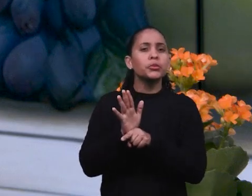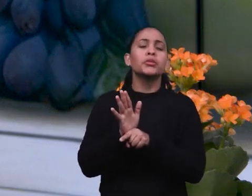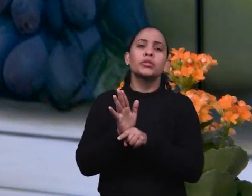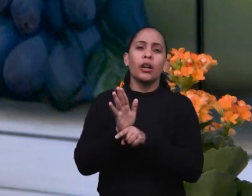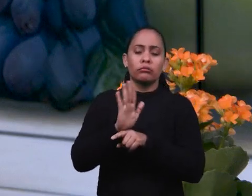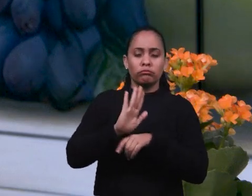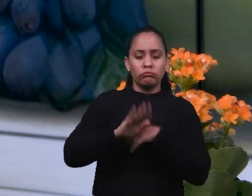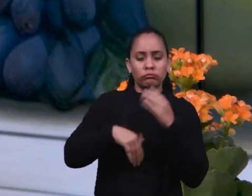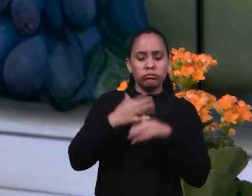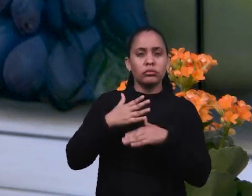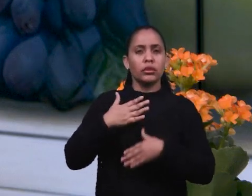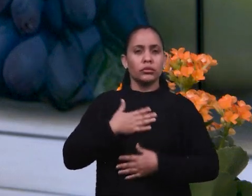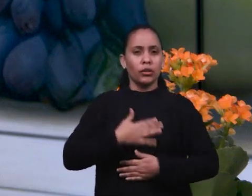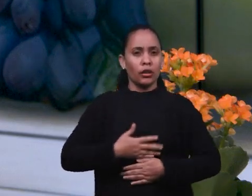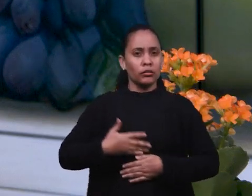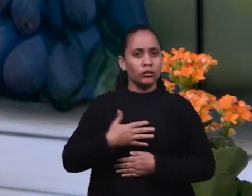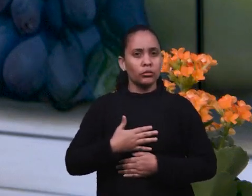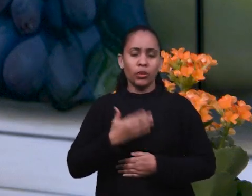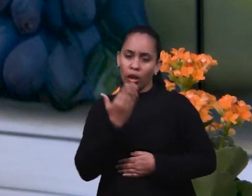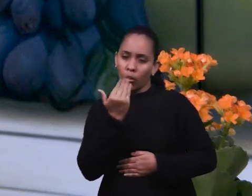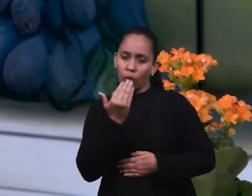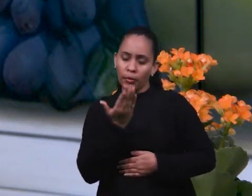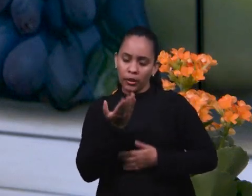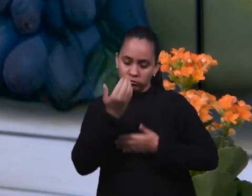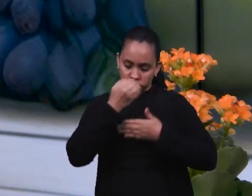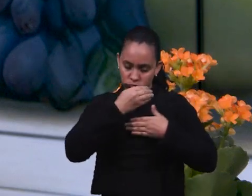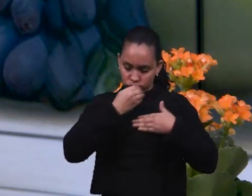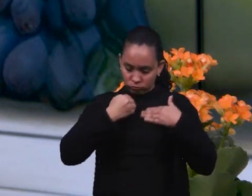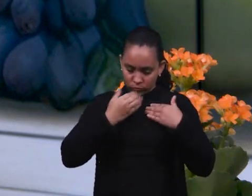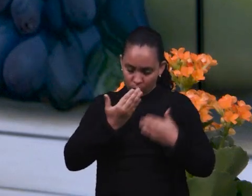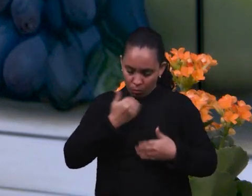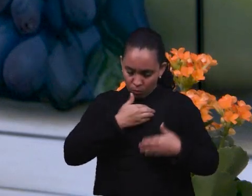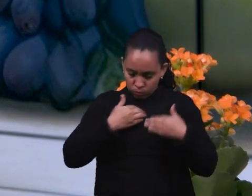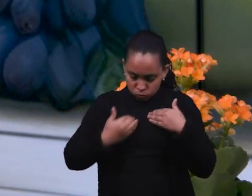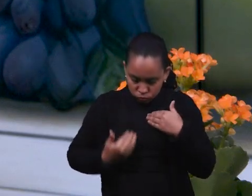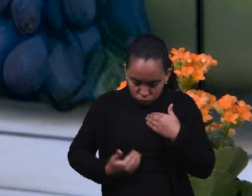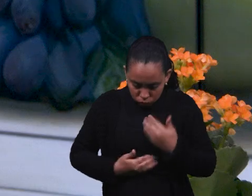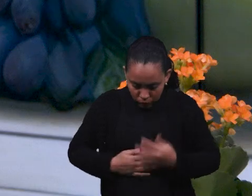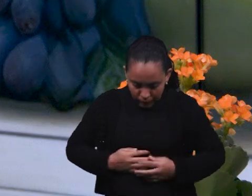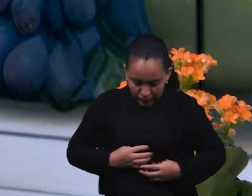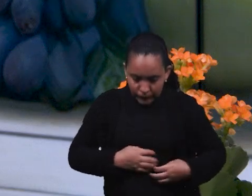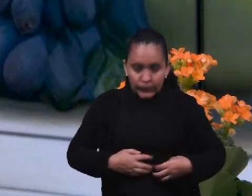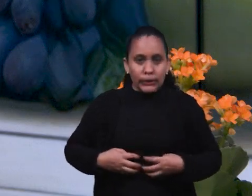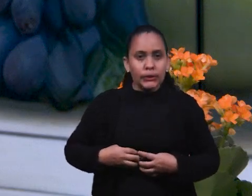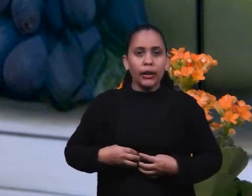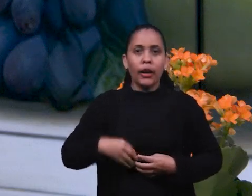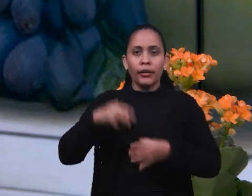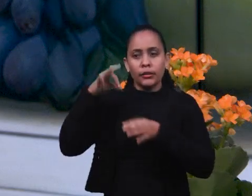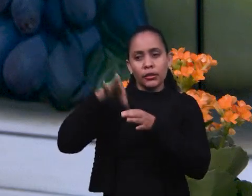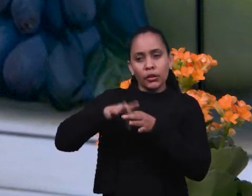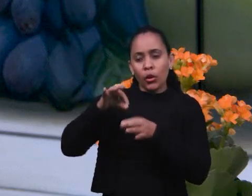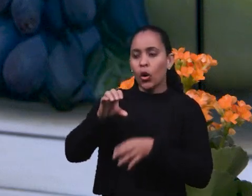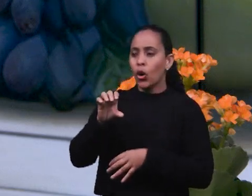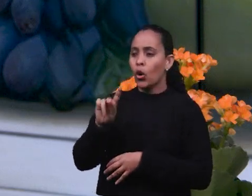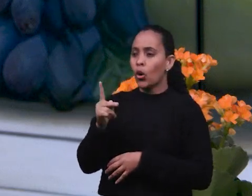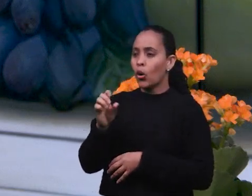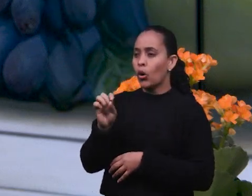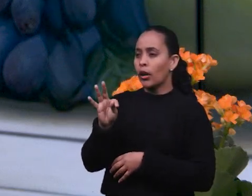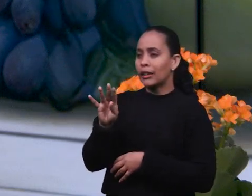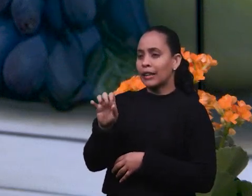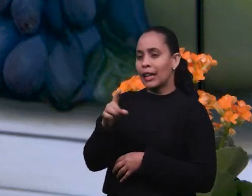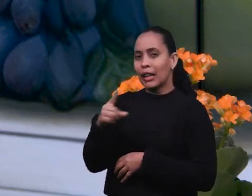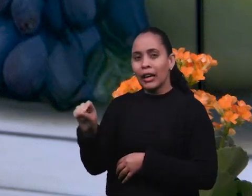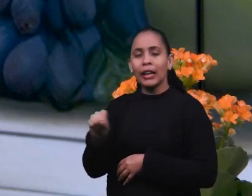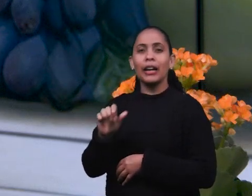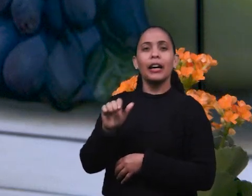ali na digestão dos alimentos, assim. Então, a gente pensa em hortelã, em